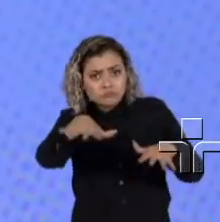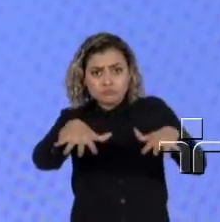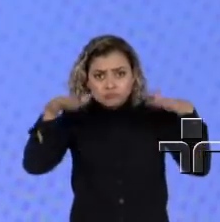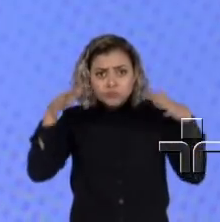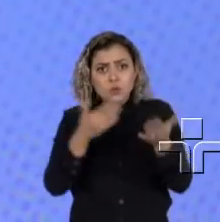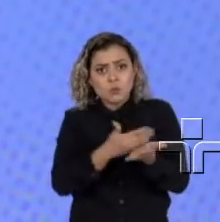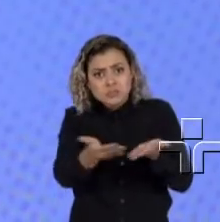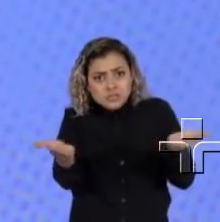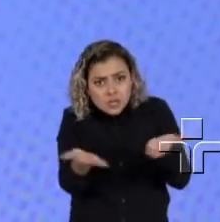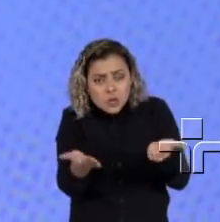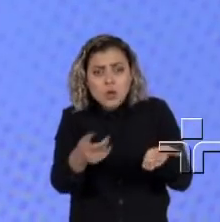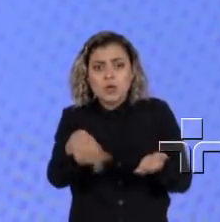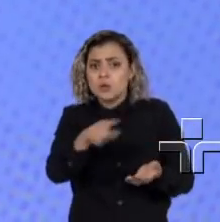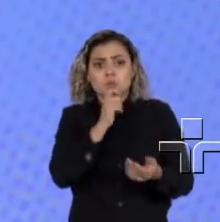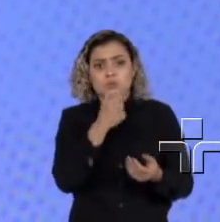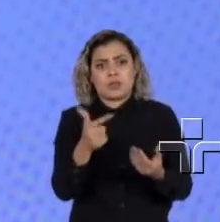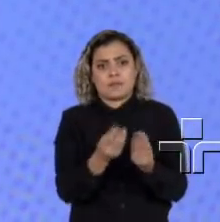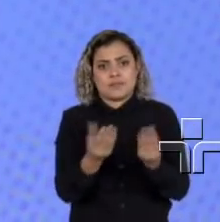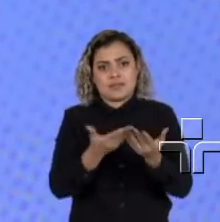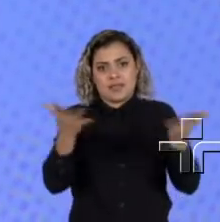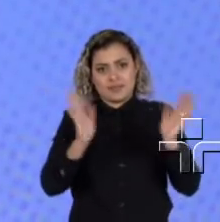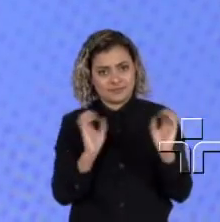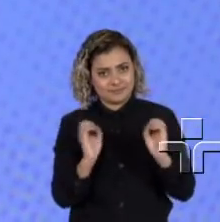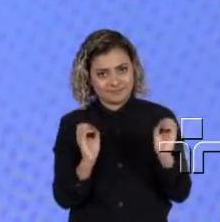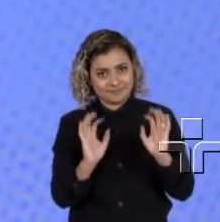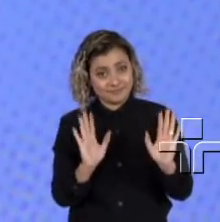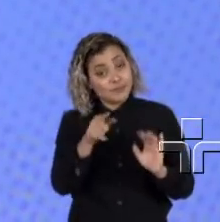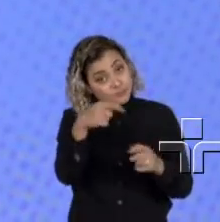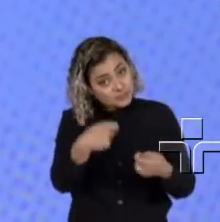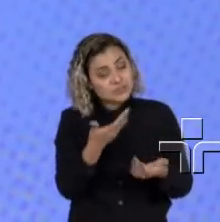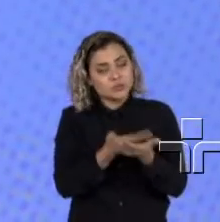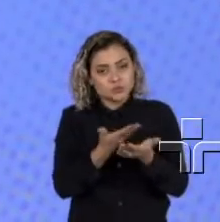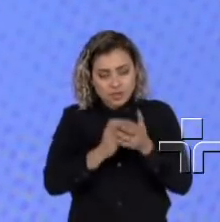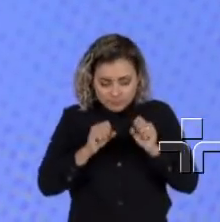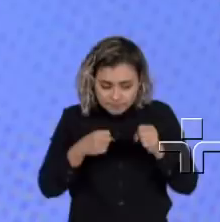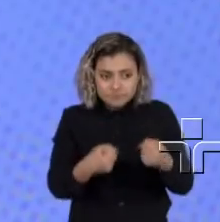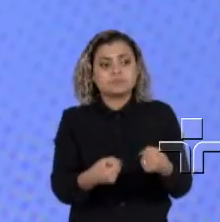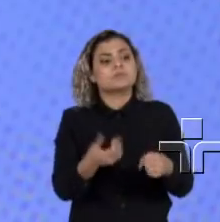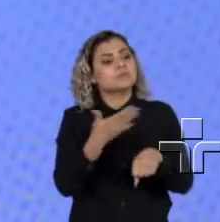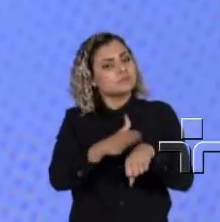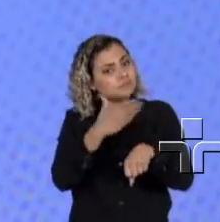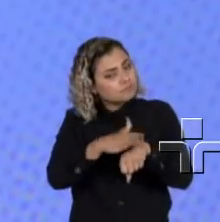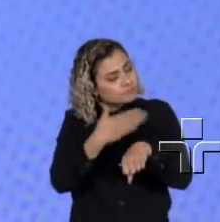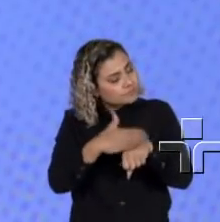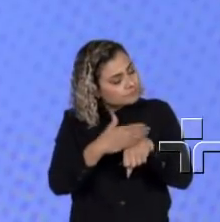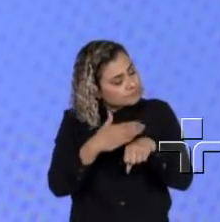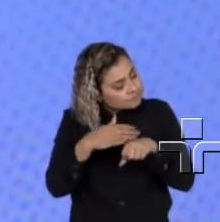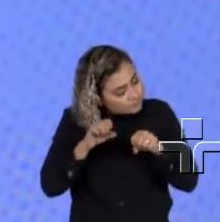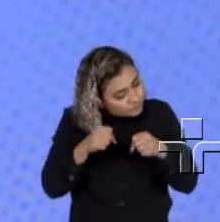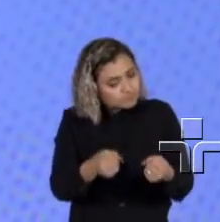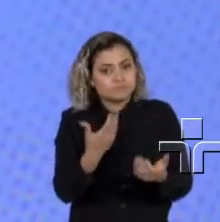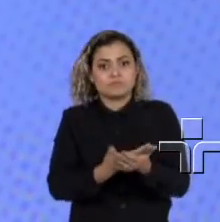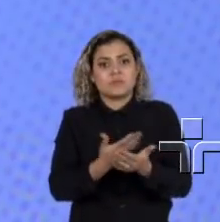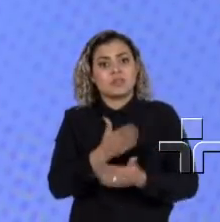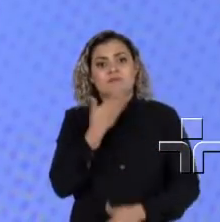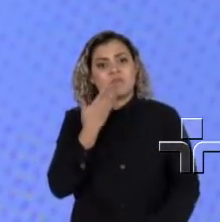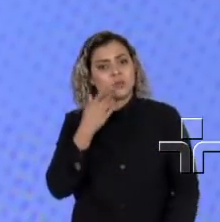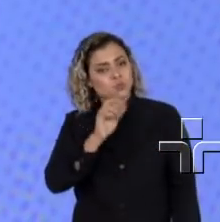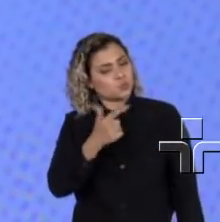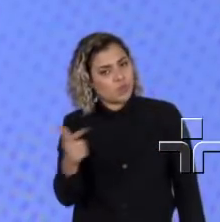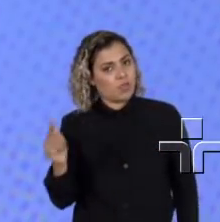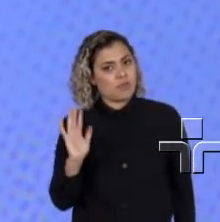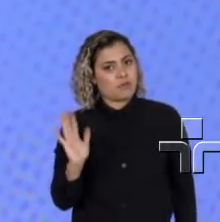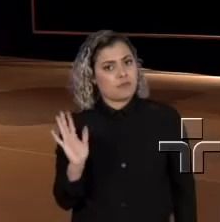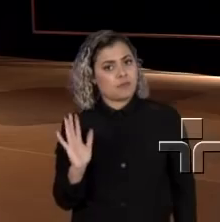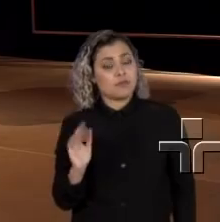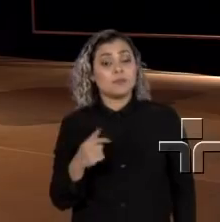estiver começando... Não tem milagre nessa vida, tem que estudar, realmente trabalhar, porque nada é fácil.